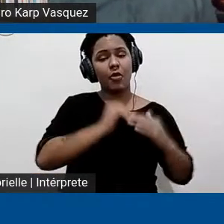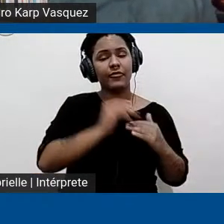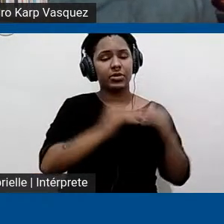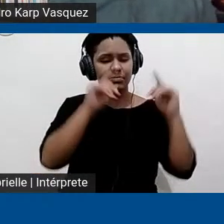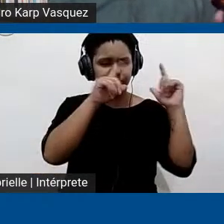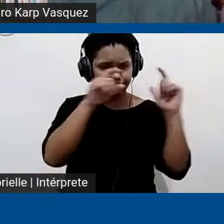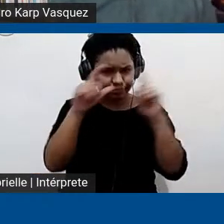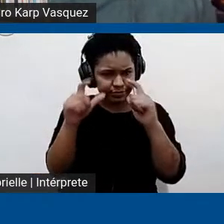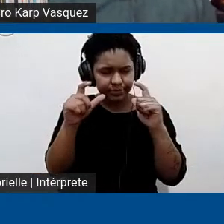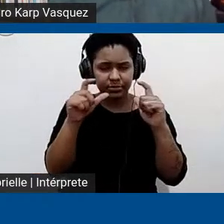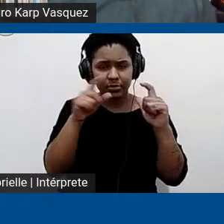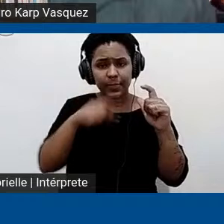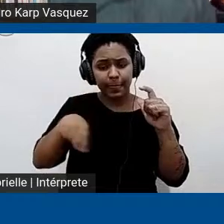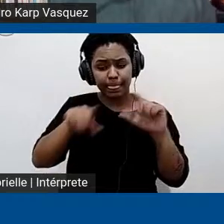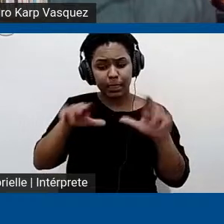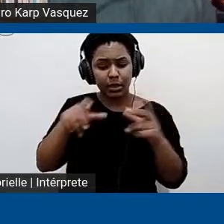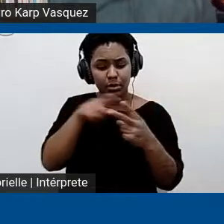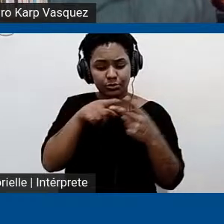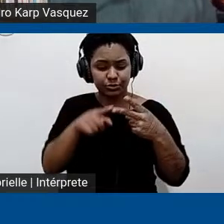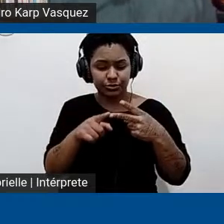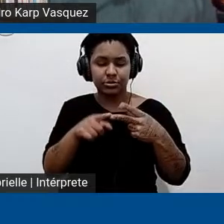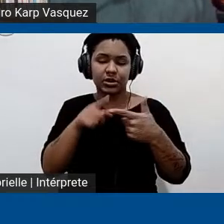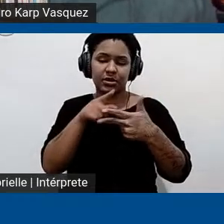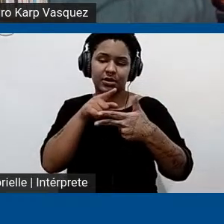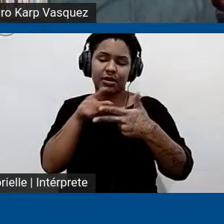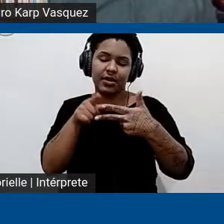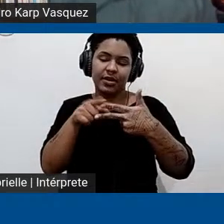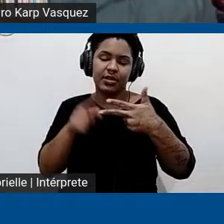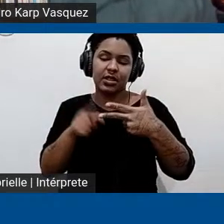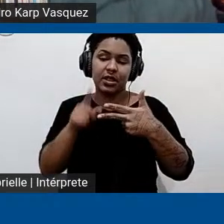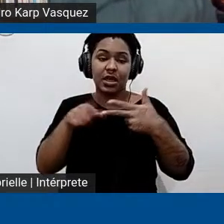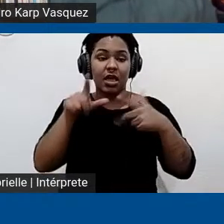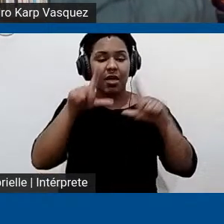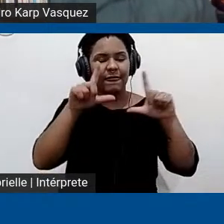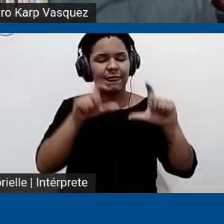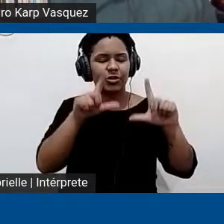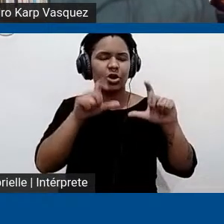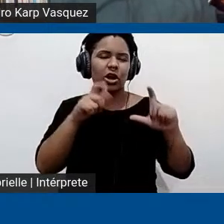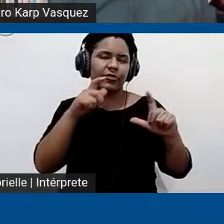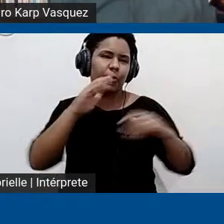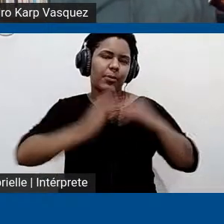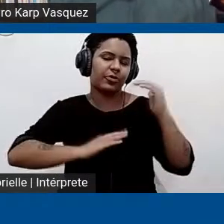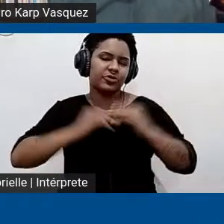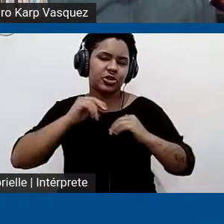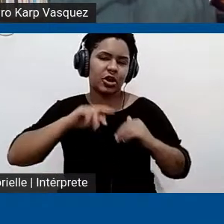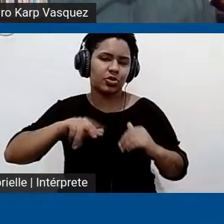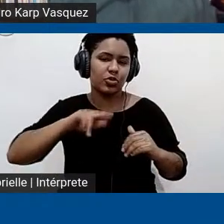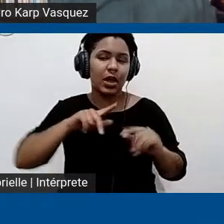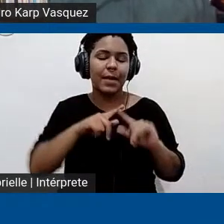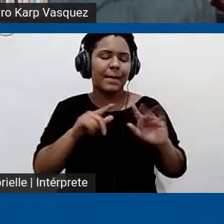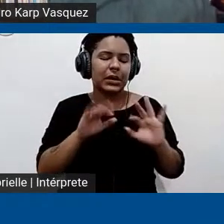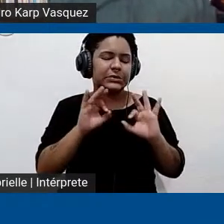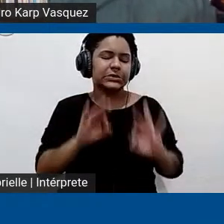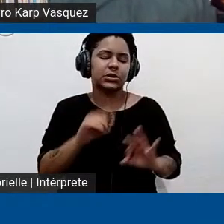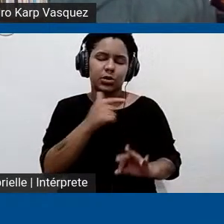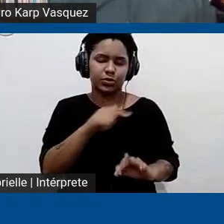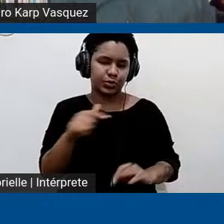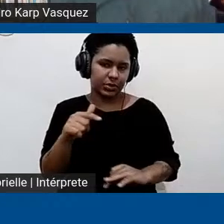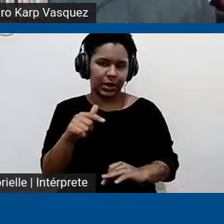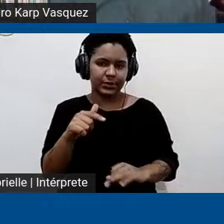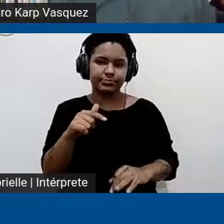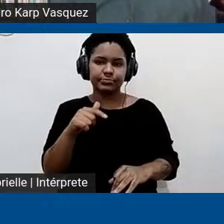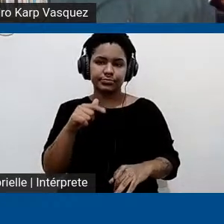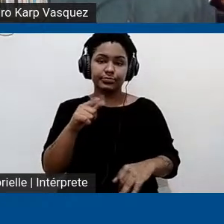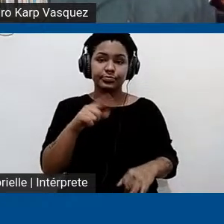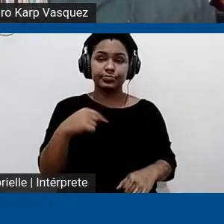seriam fotógrafos amadores, mas esse termo é inexato para eles. A gente